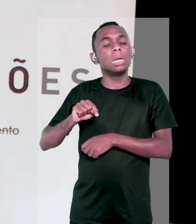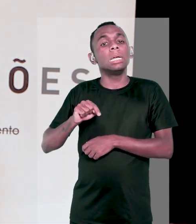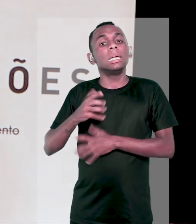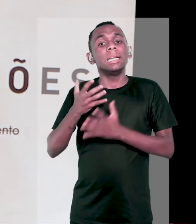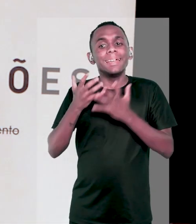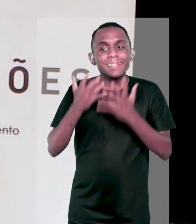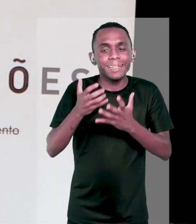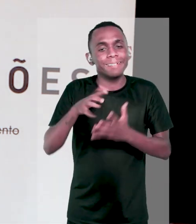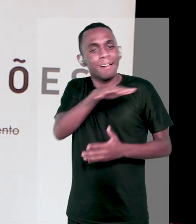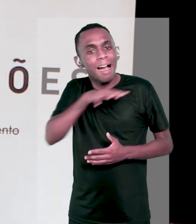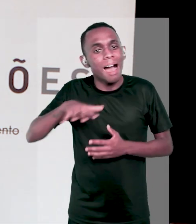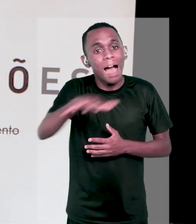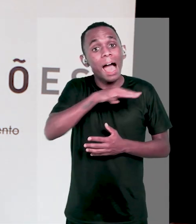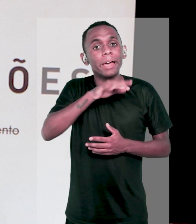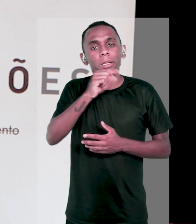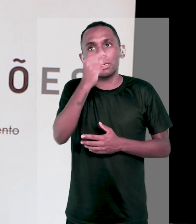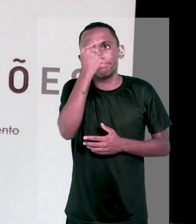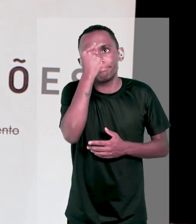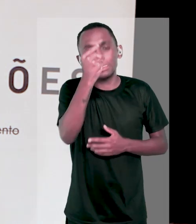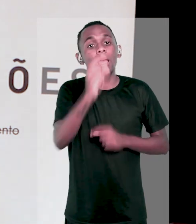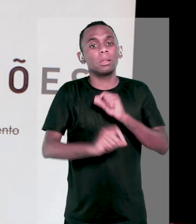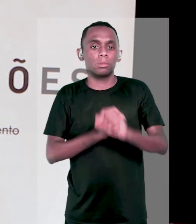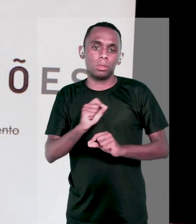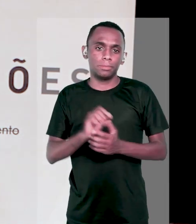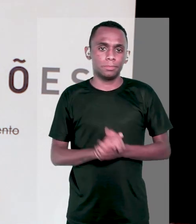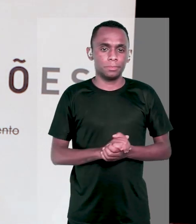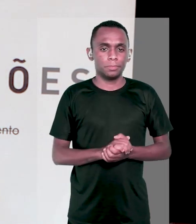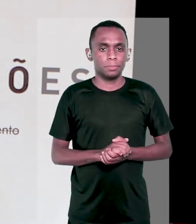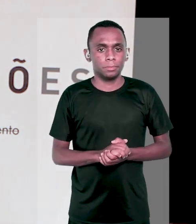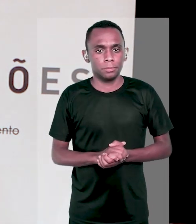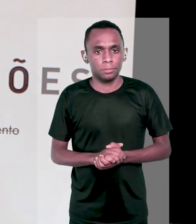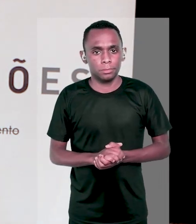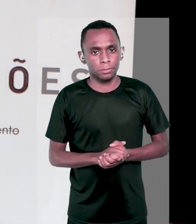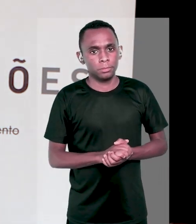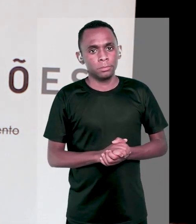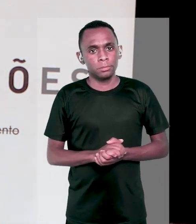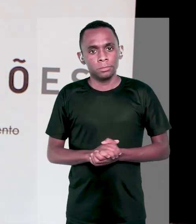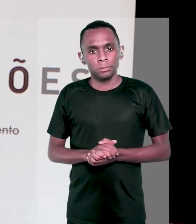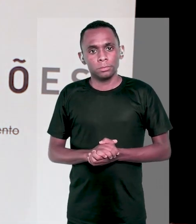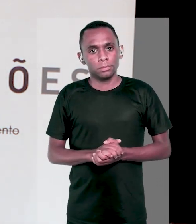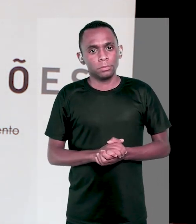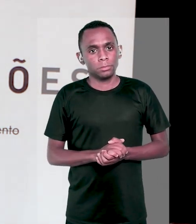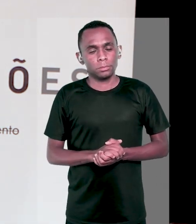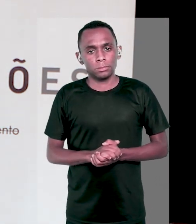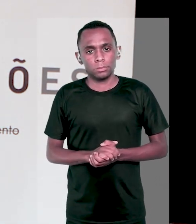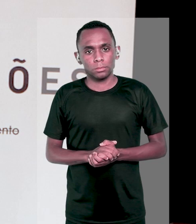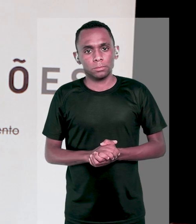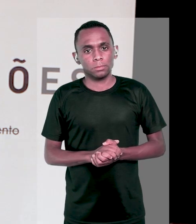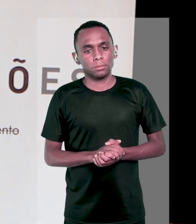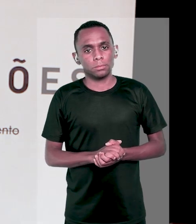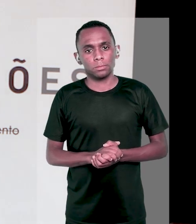Valéry nunca formulou uma teoria da arte por meio de um sistema estruturado o que interessa a ele parece-me são as